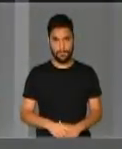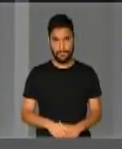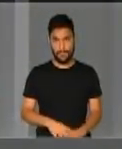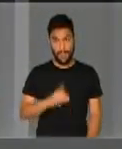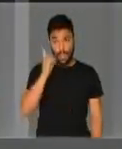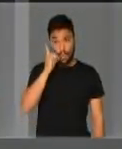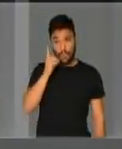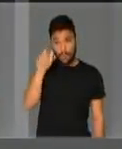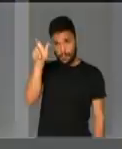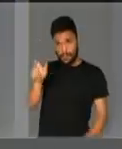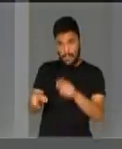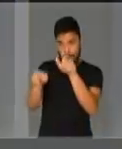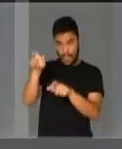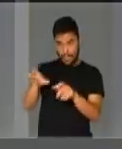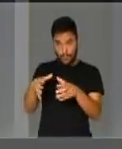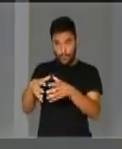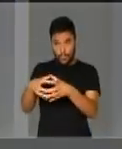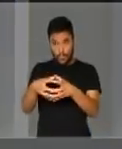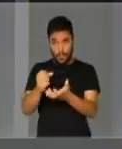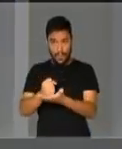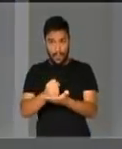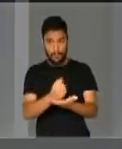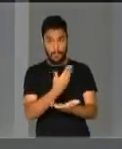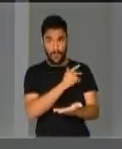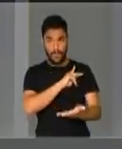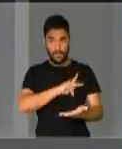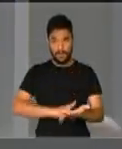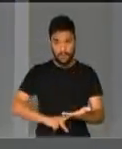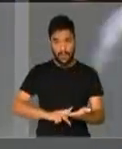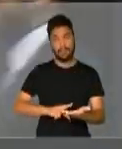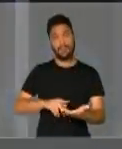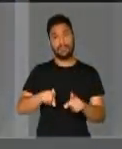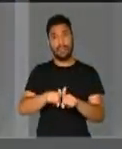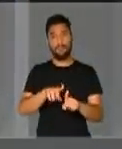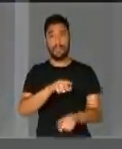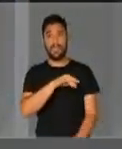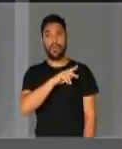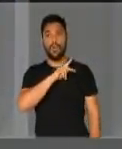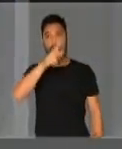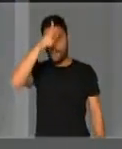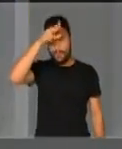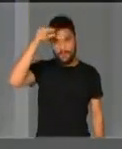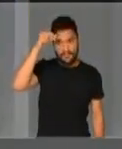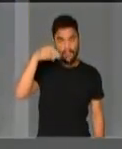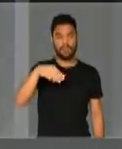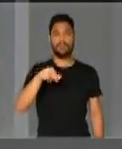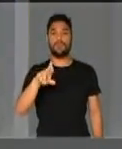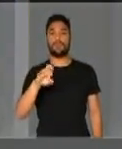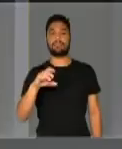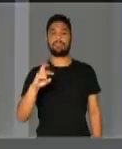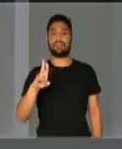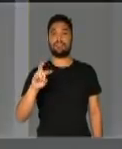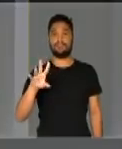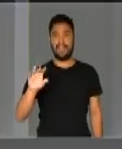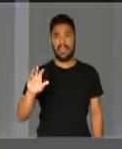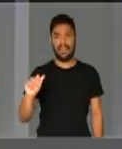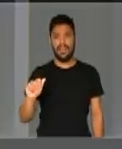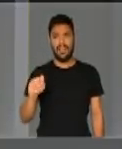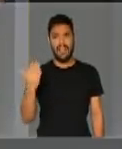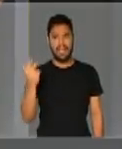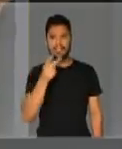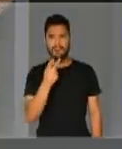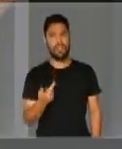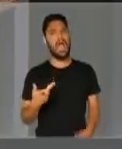base do governo, que também apoia o prefeito Marcelo Crivella, que falou aqui embaixo no plenário, falou